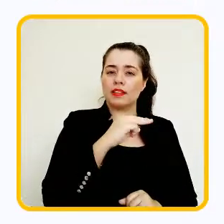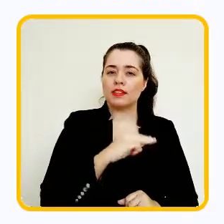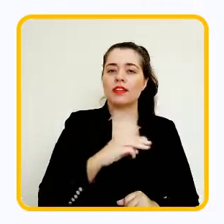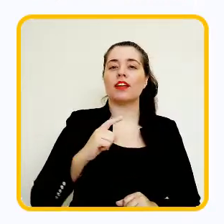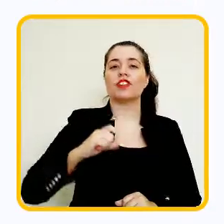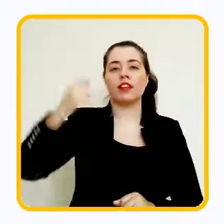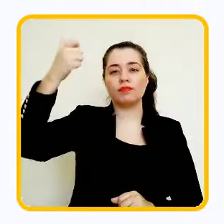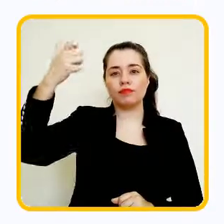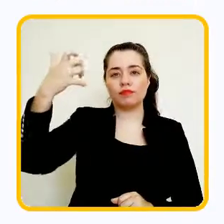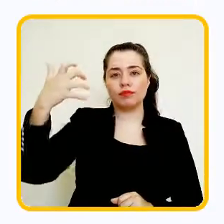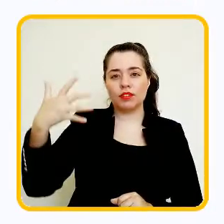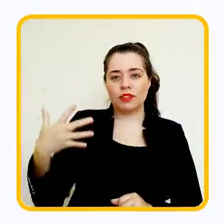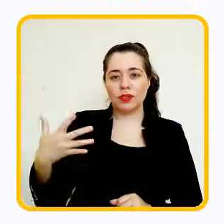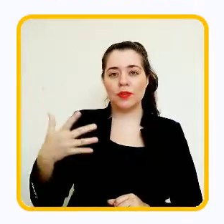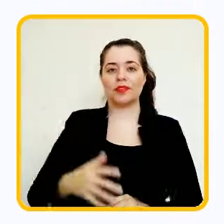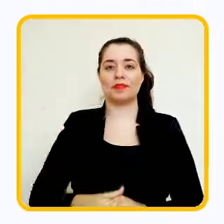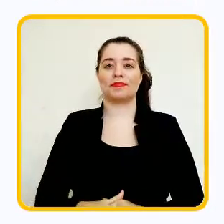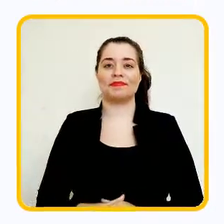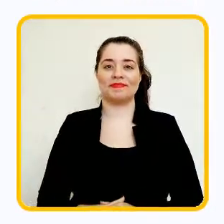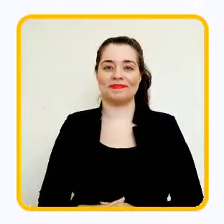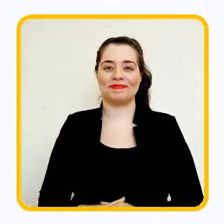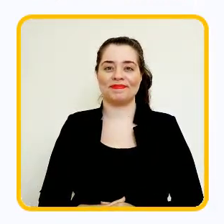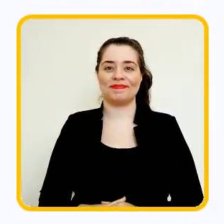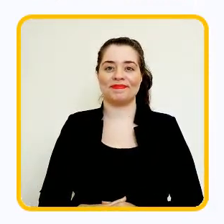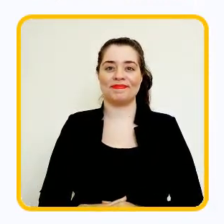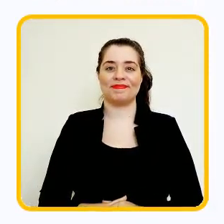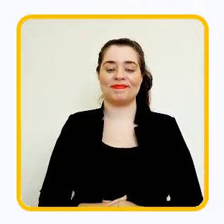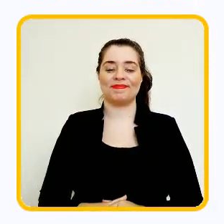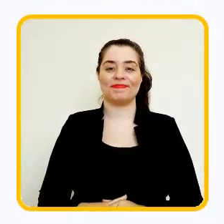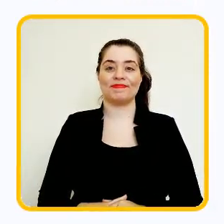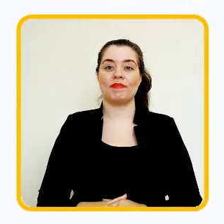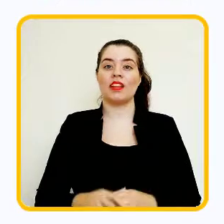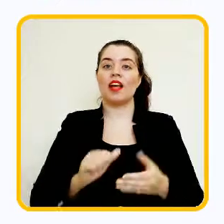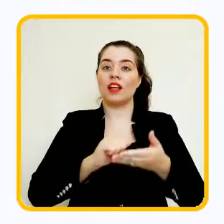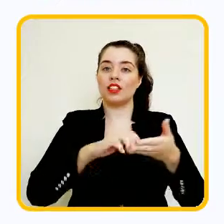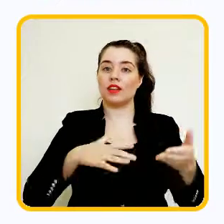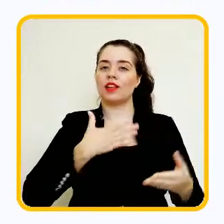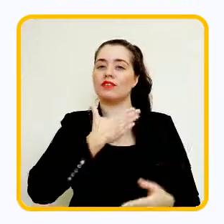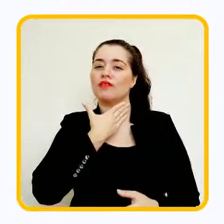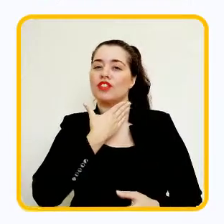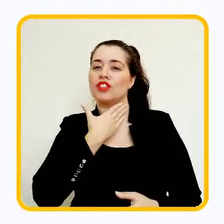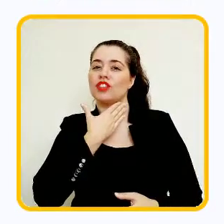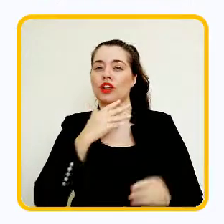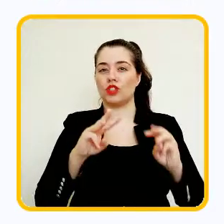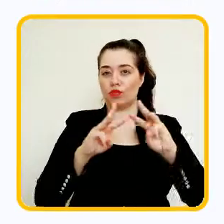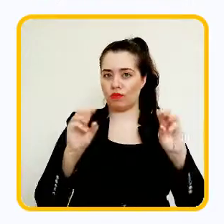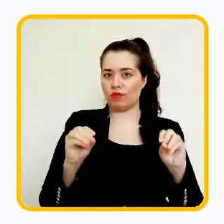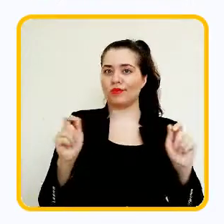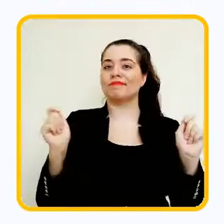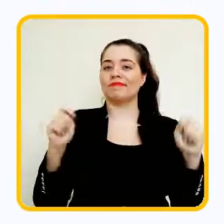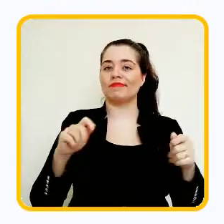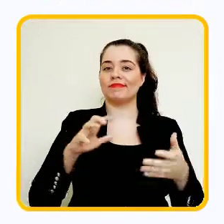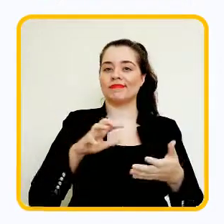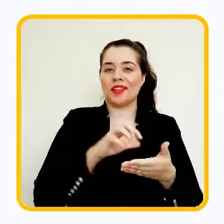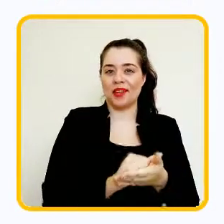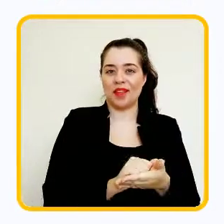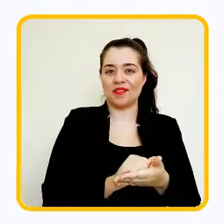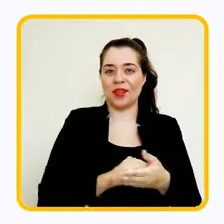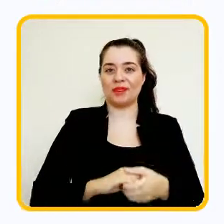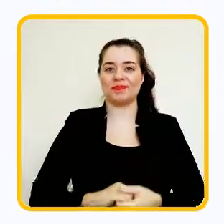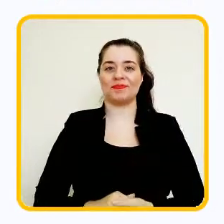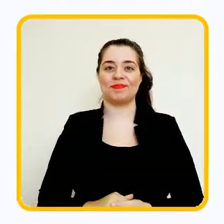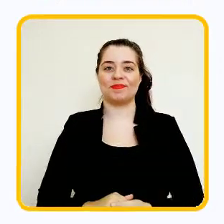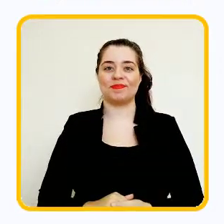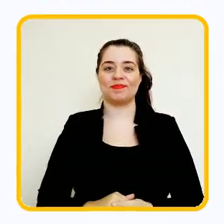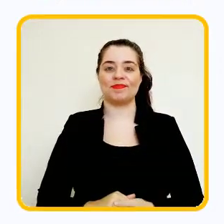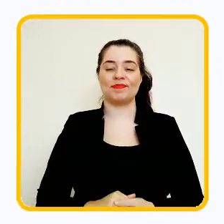As mensagens aparecem em sequência na parte inferior da pop-up. A atividade chat no Moodle, ela